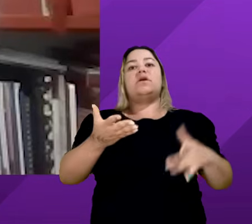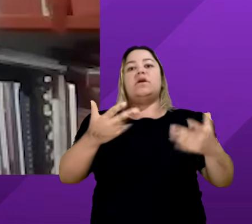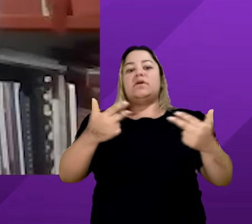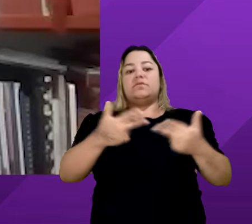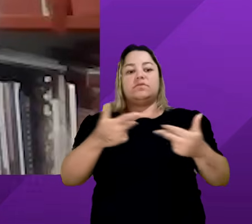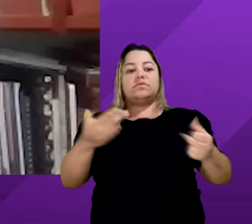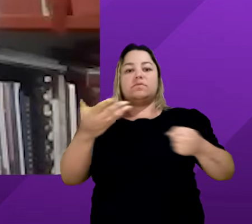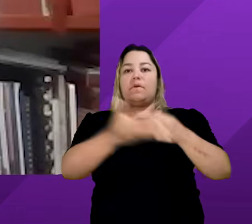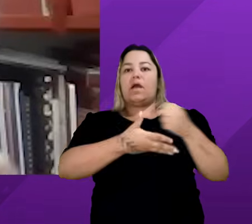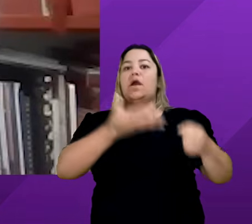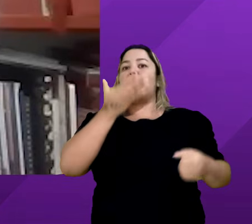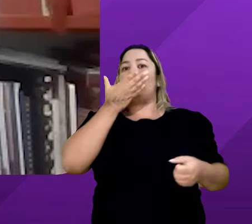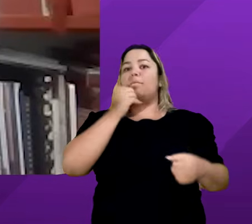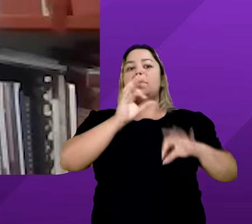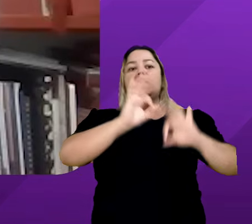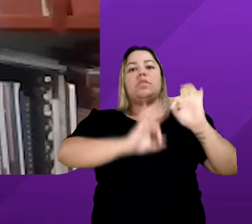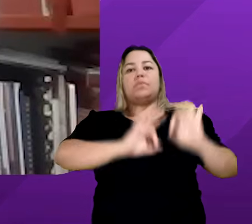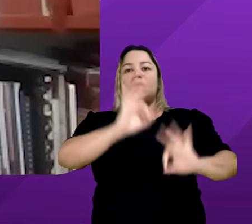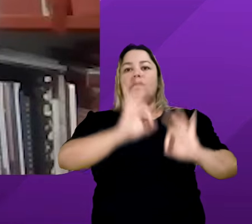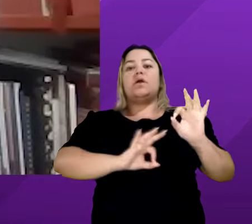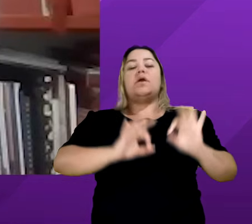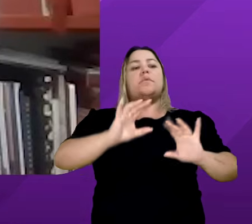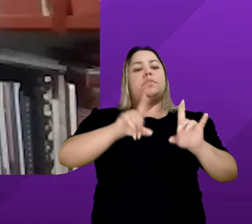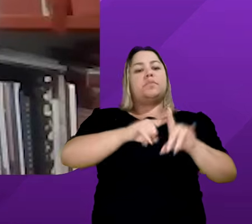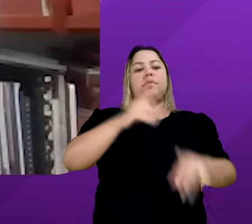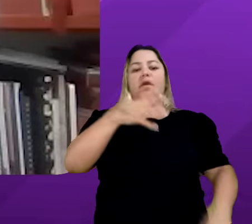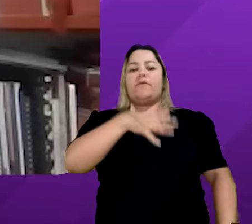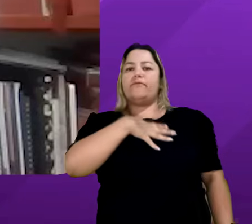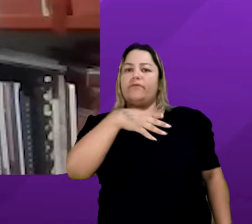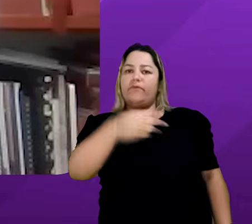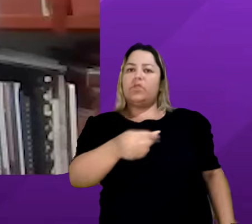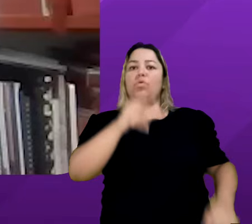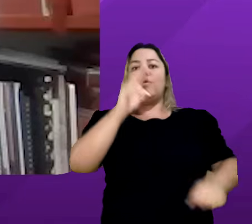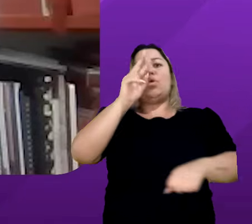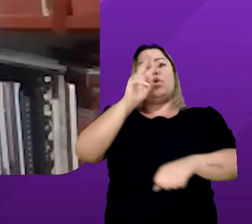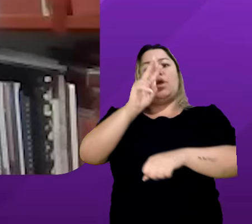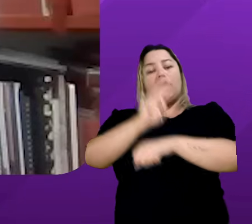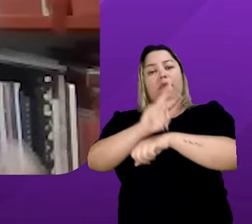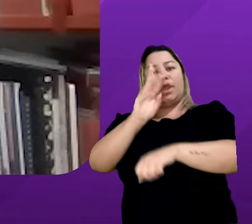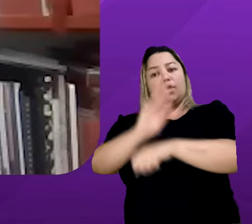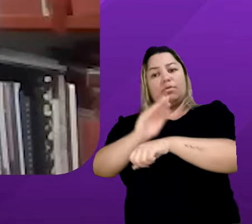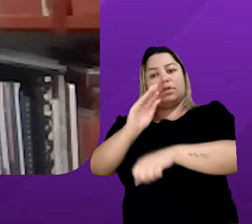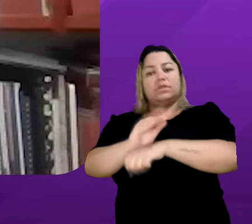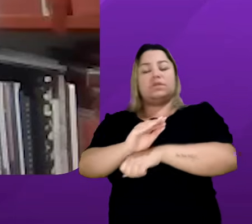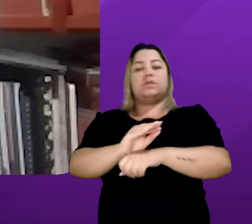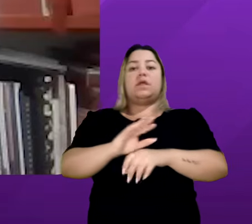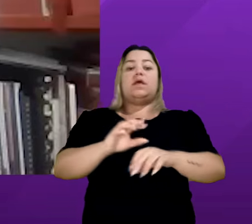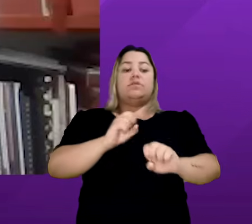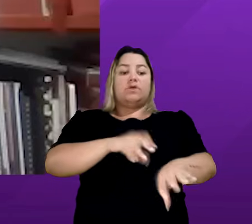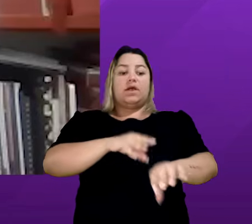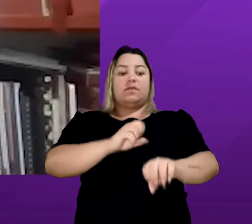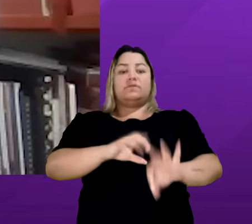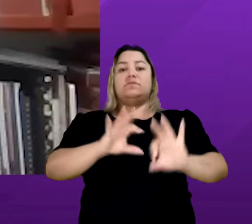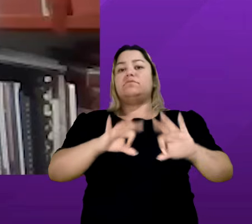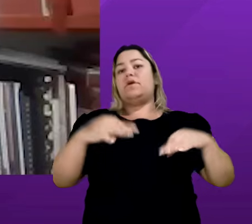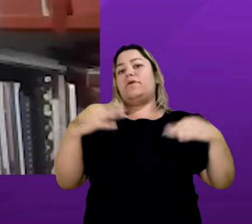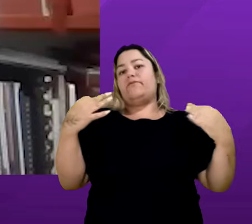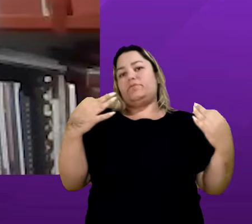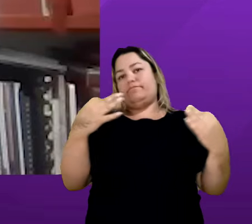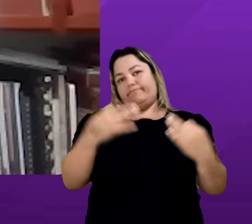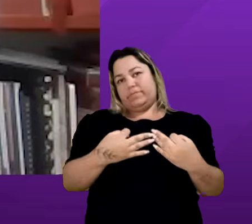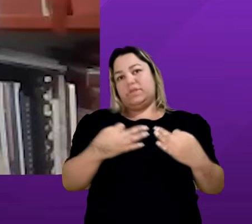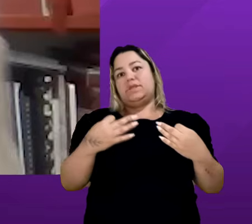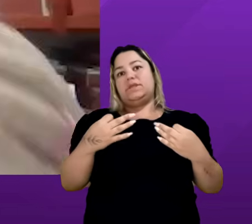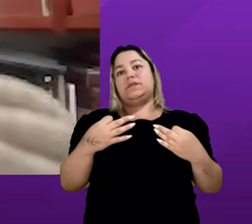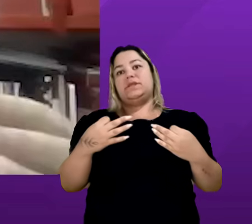trazer, cuida de tudo, cuida da educação, da família, e depois, num certo período, as